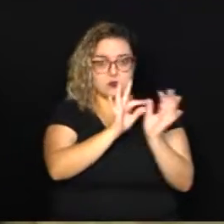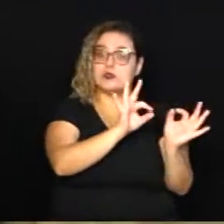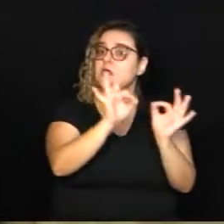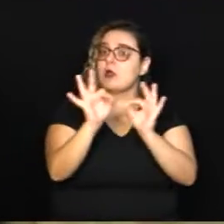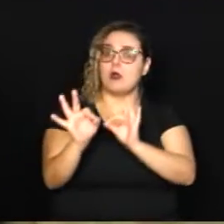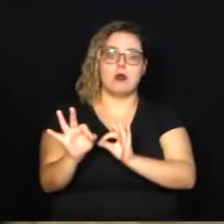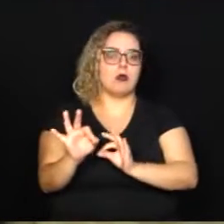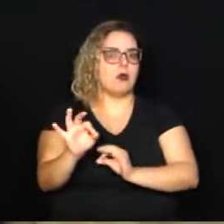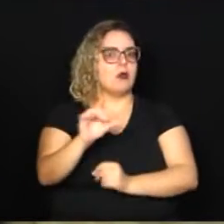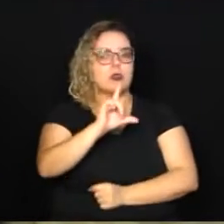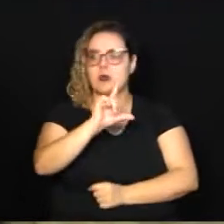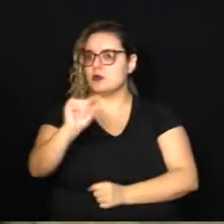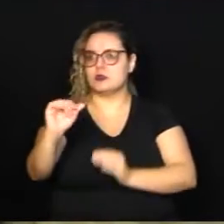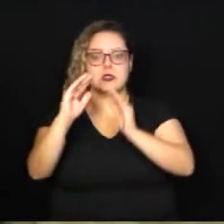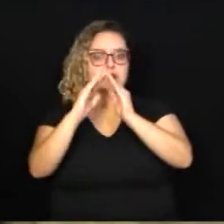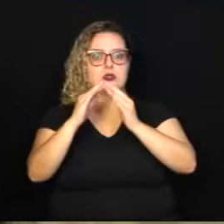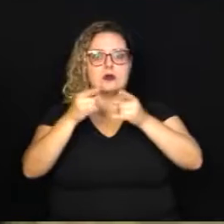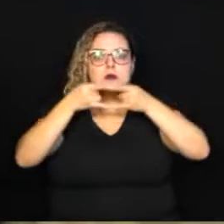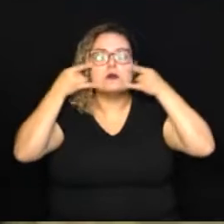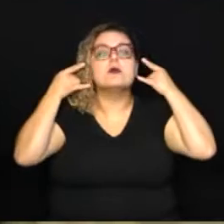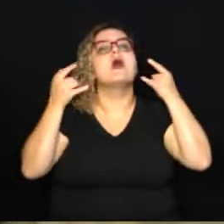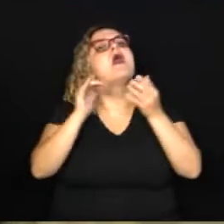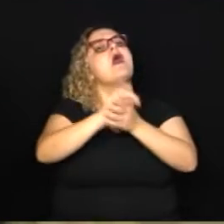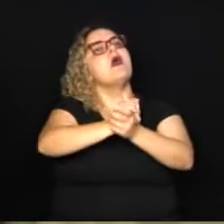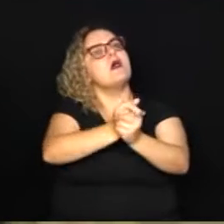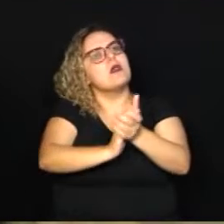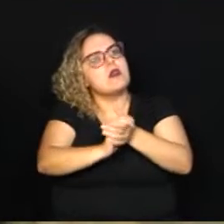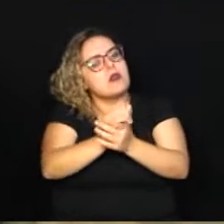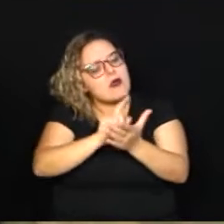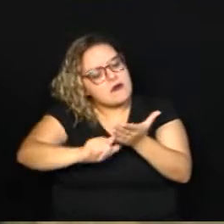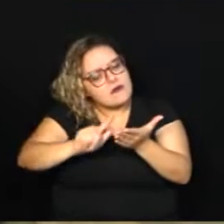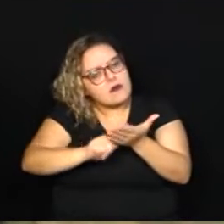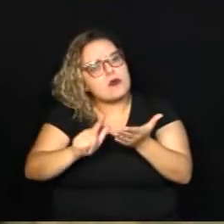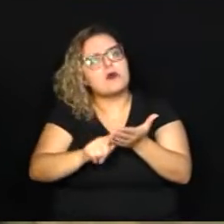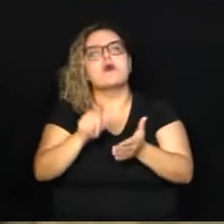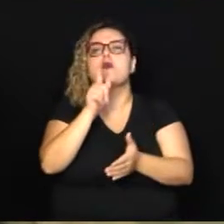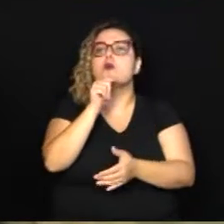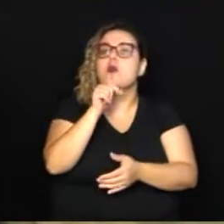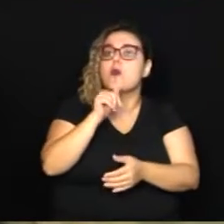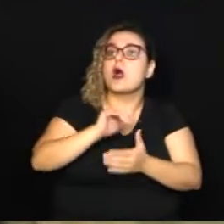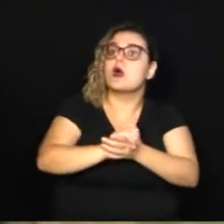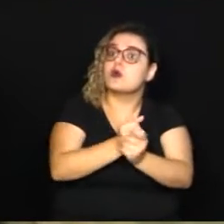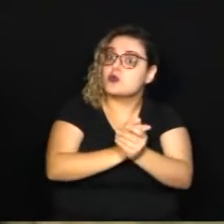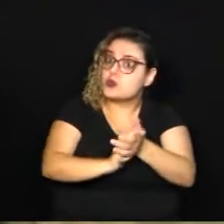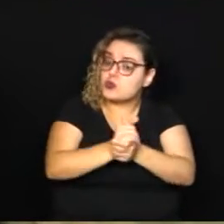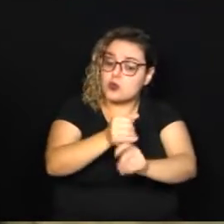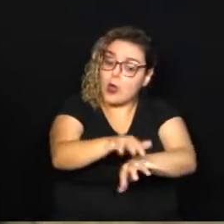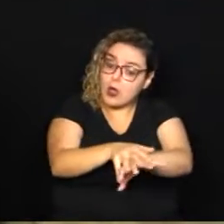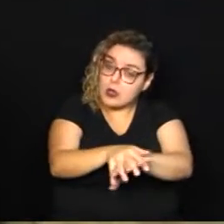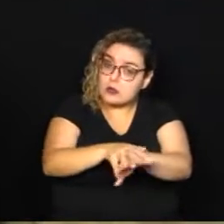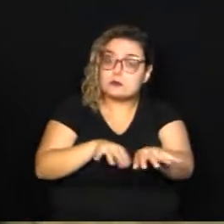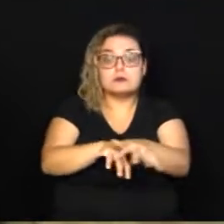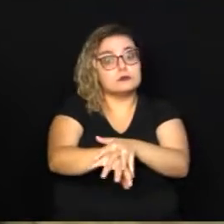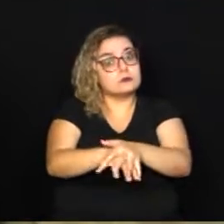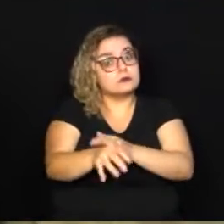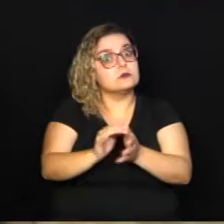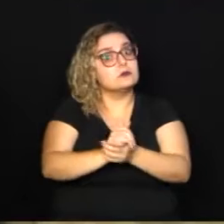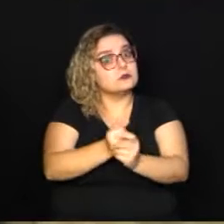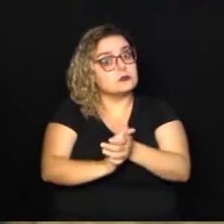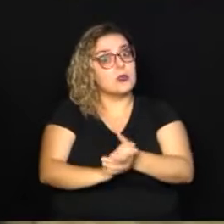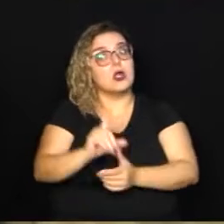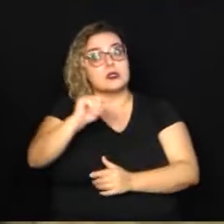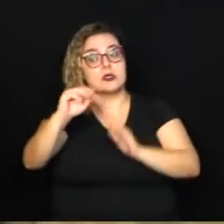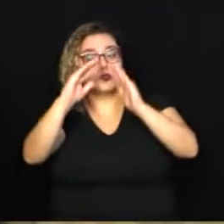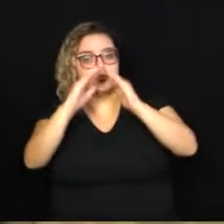saia sem máscara. Lave sempre muito bem as mãos com água, com sabão. Saiu de casa, utilize o álcool em